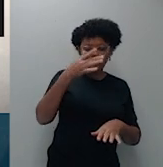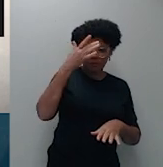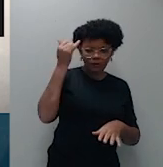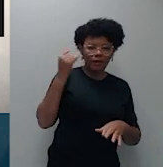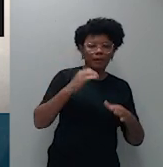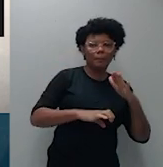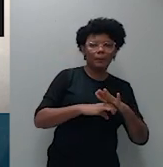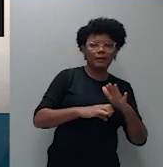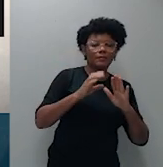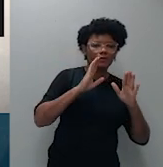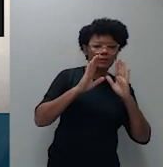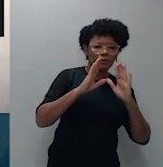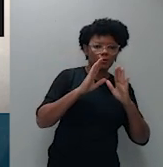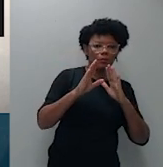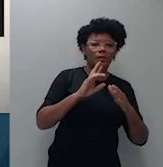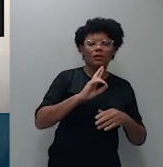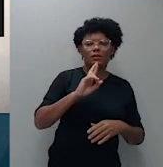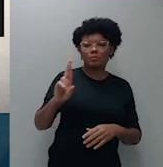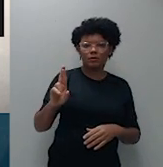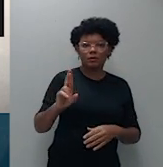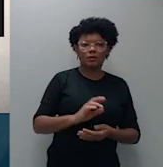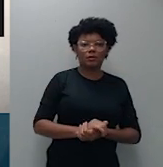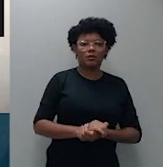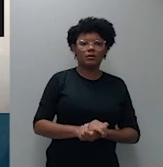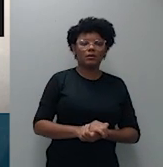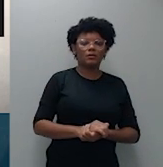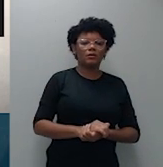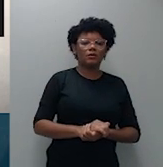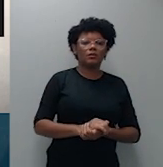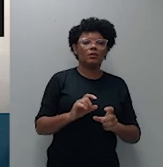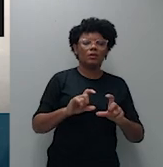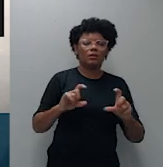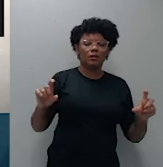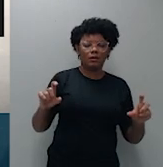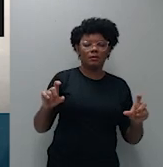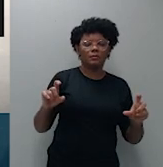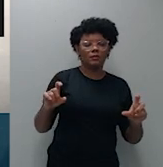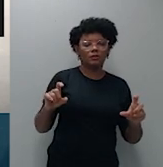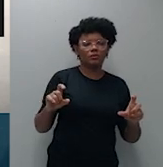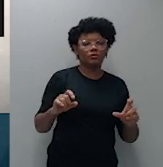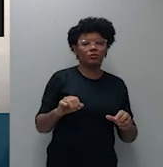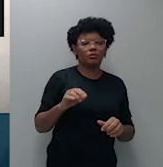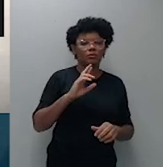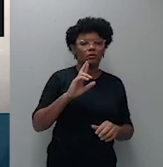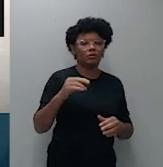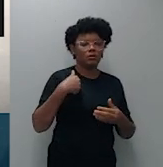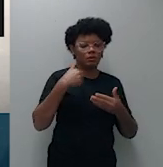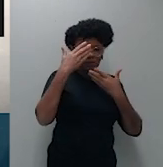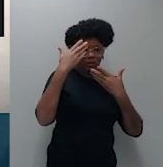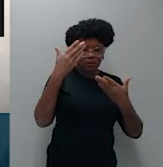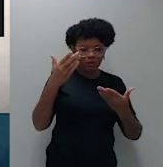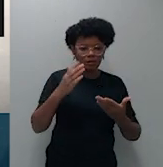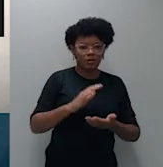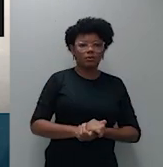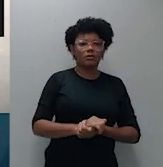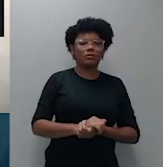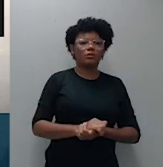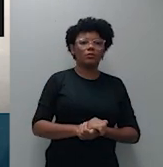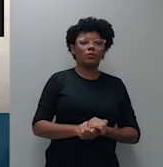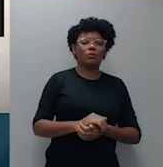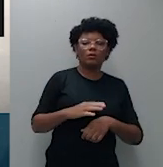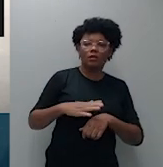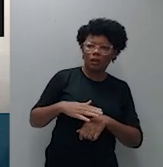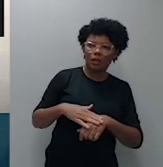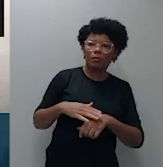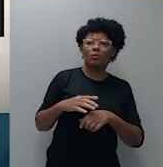empresa ré e respondeu com a seguinte mensagem resposta do Facebook agradecemos o tempo dedicado